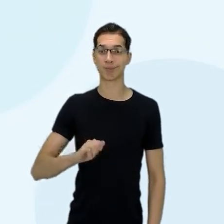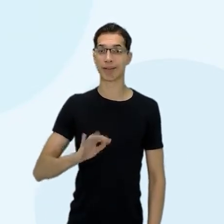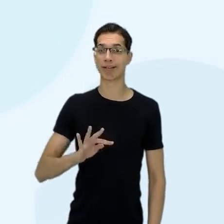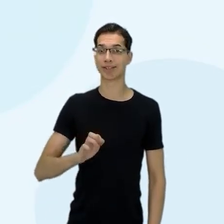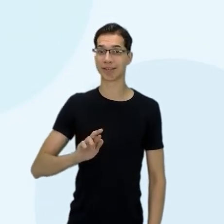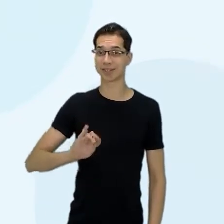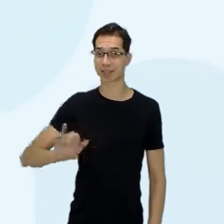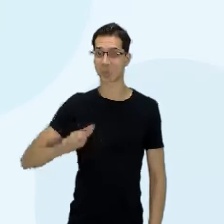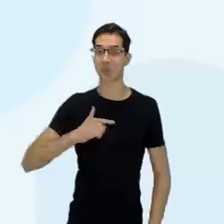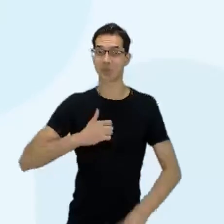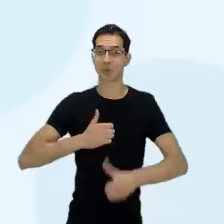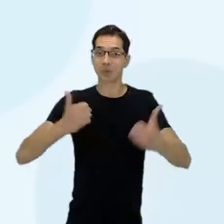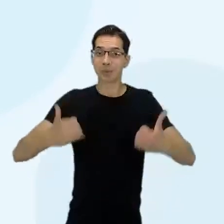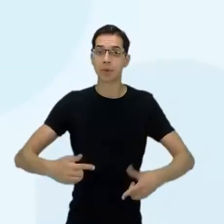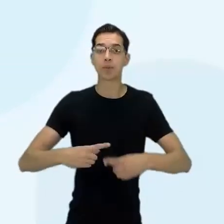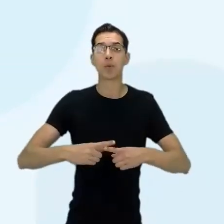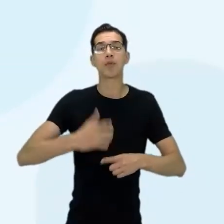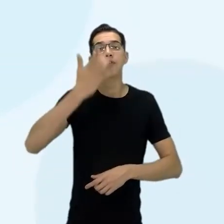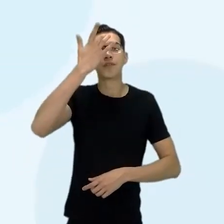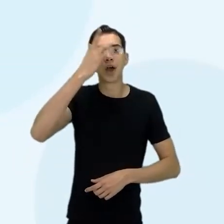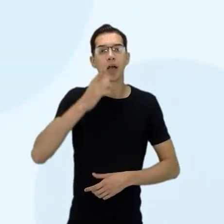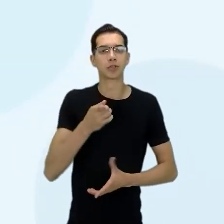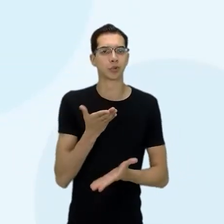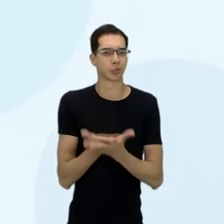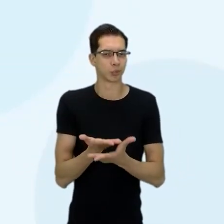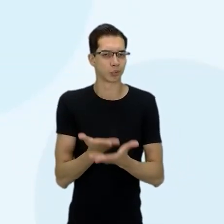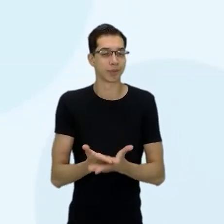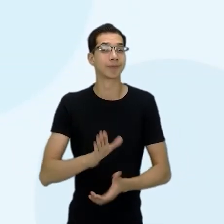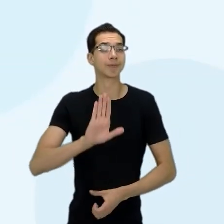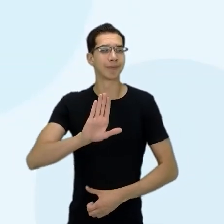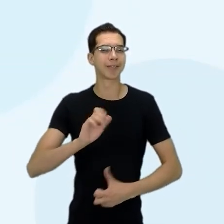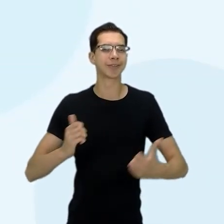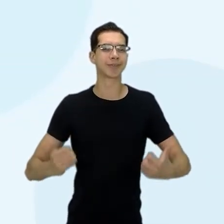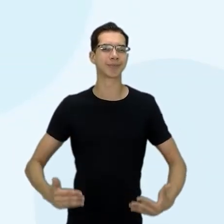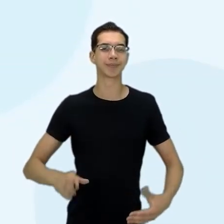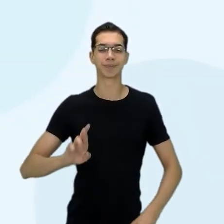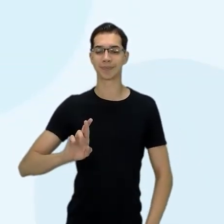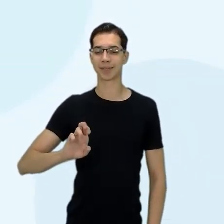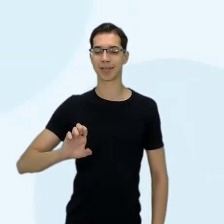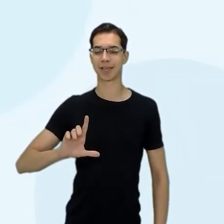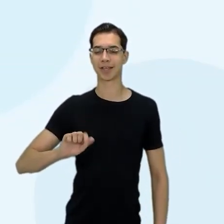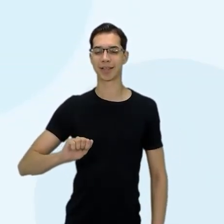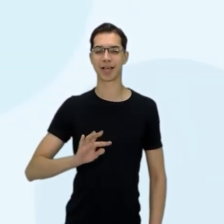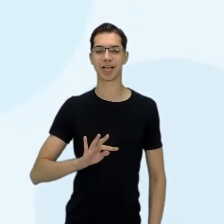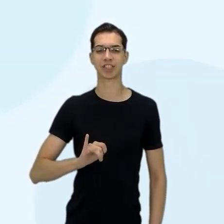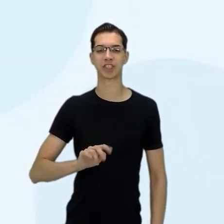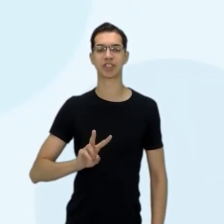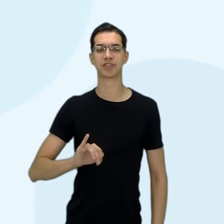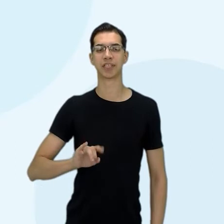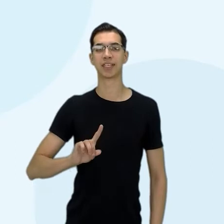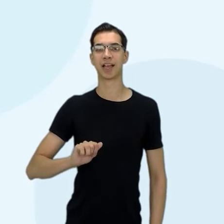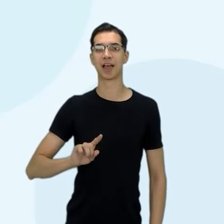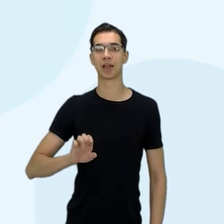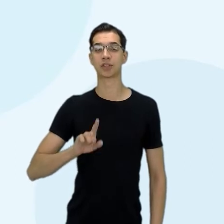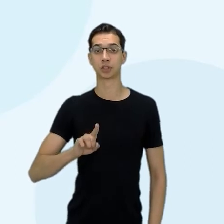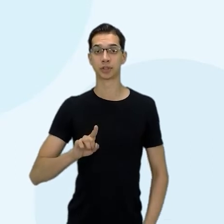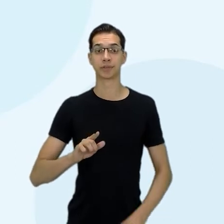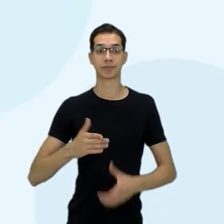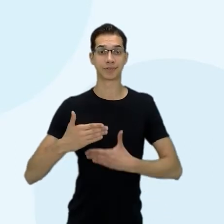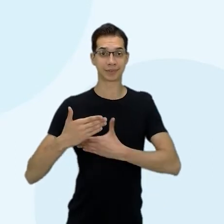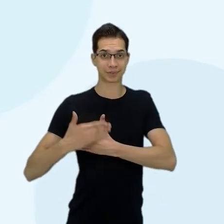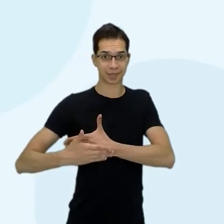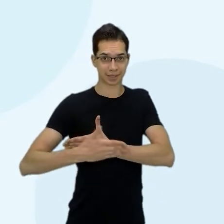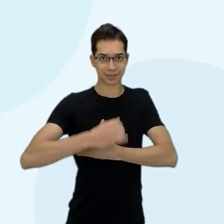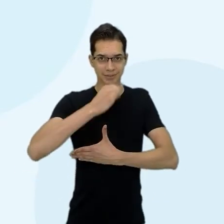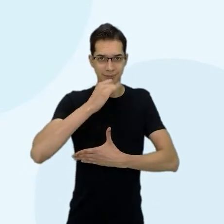em relatividade, né, vamos pensar numa coisa. Abre o trem e vamos ver uma pessoa lá dentro. Se uma pessoa,